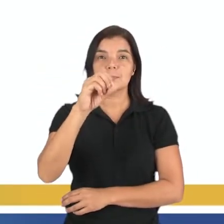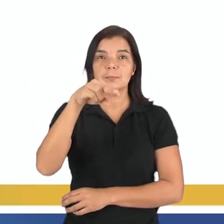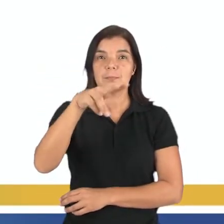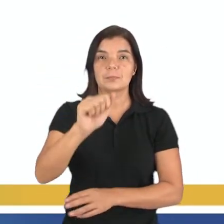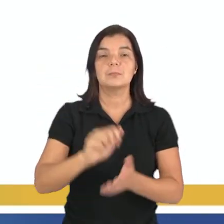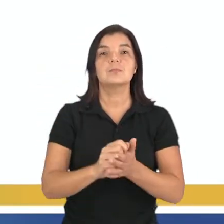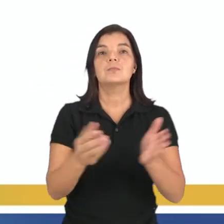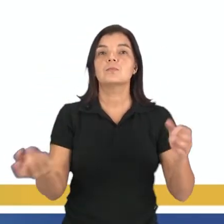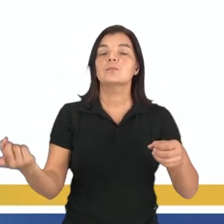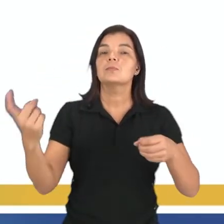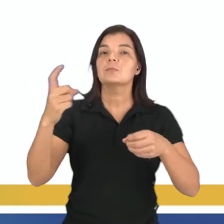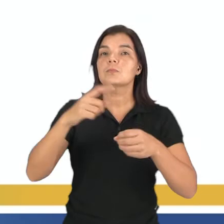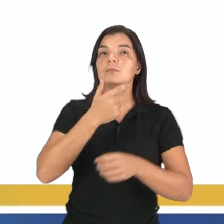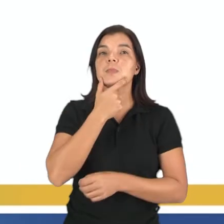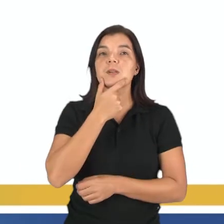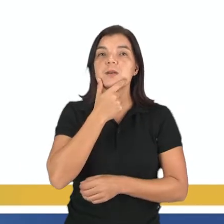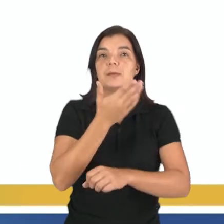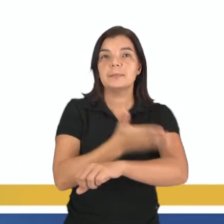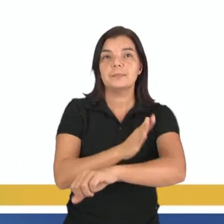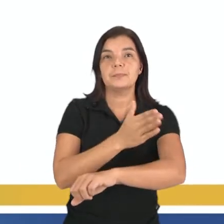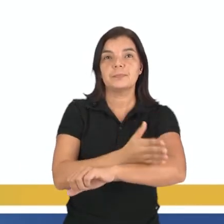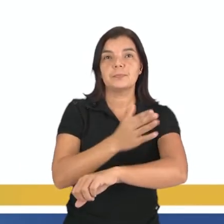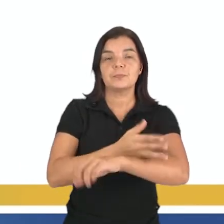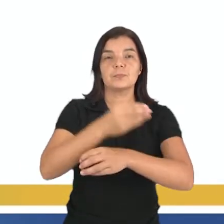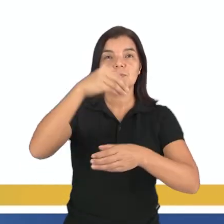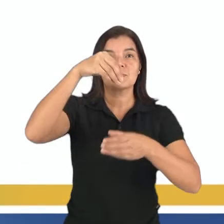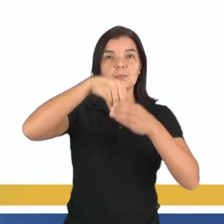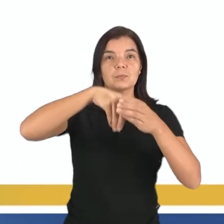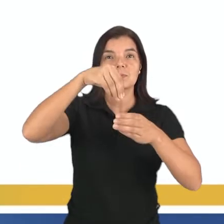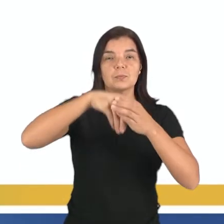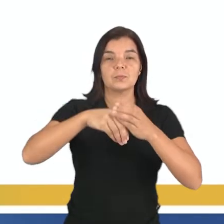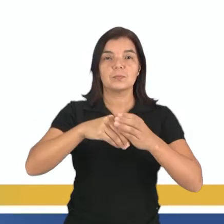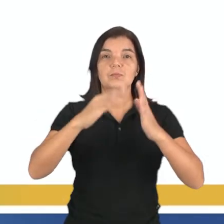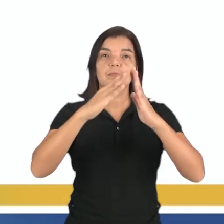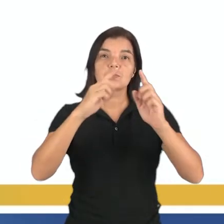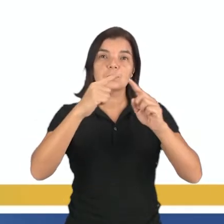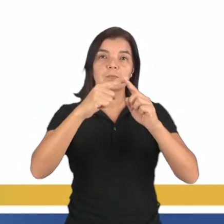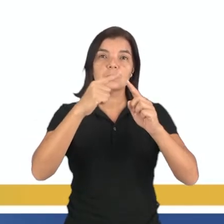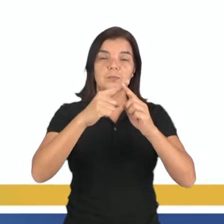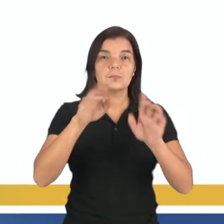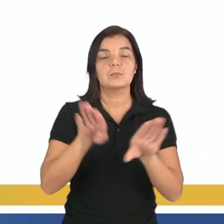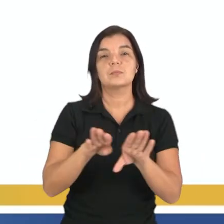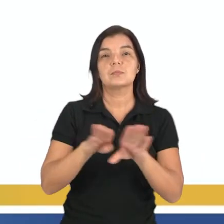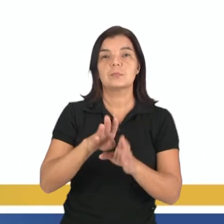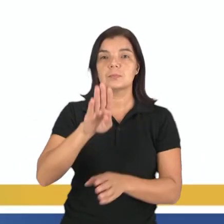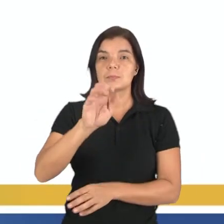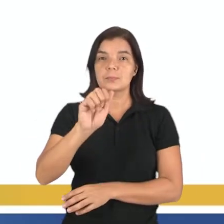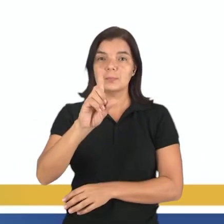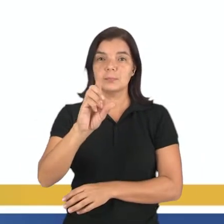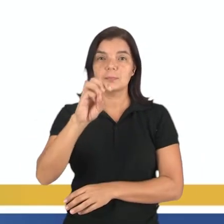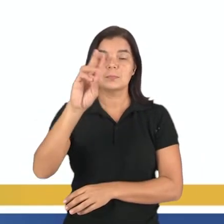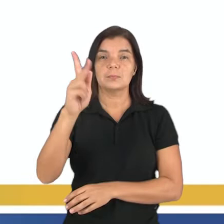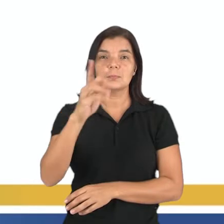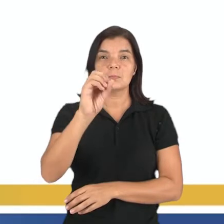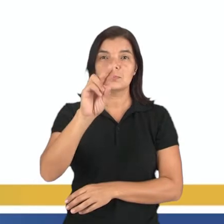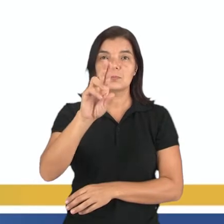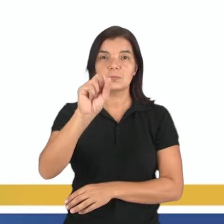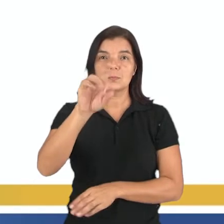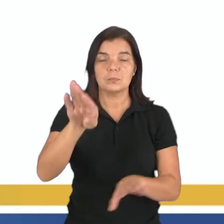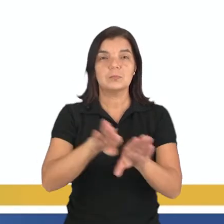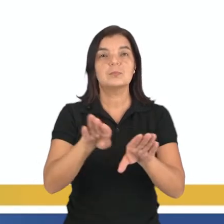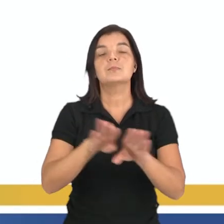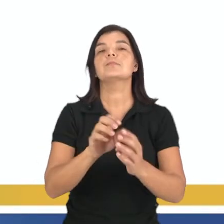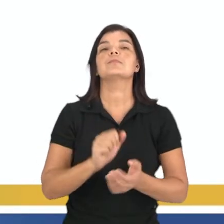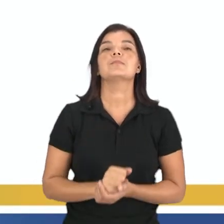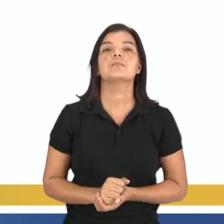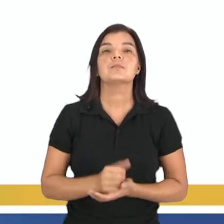foi para a Inglaterra, passou a ser praticado dentro do castelo Badminton House, onde daí por diante passou a ser chamado